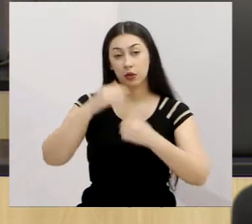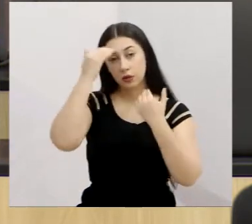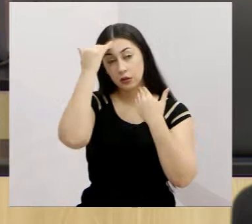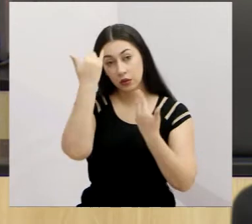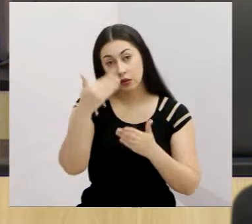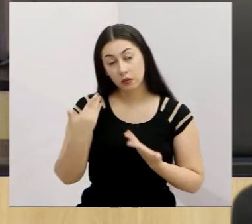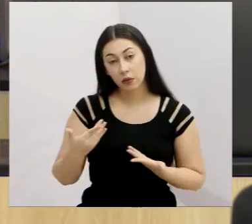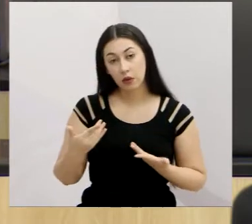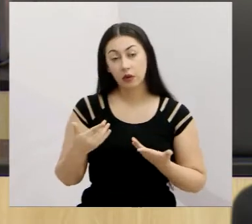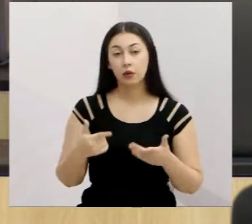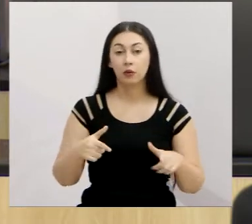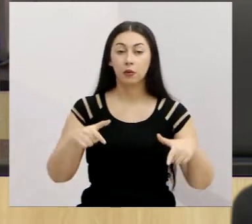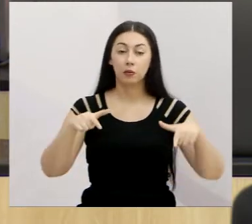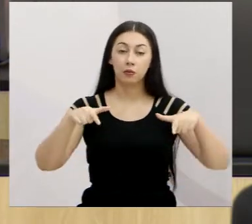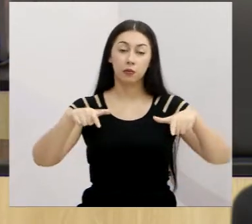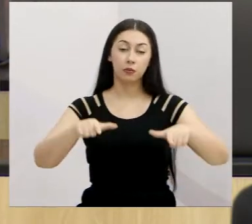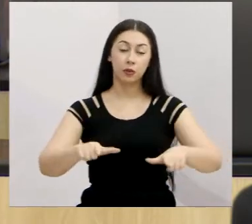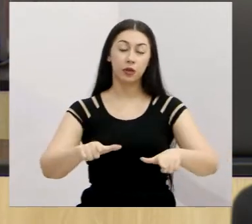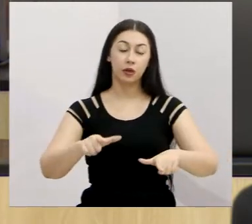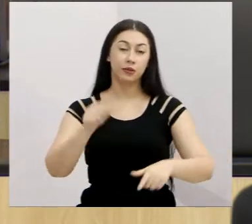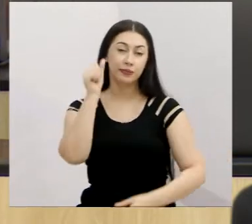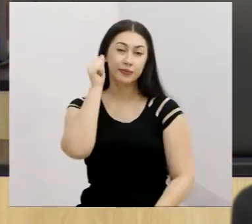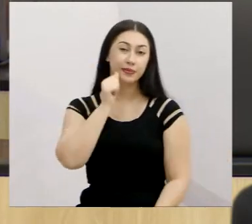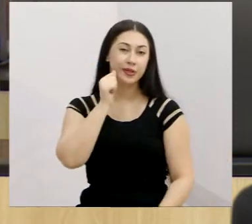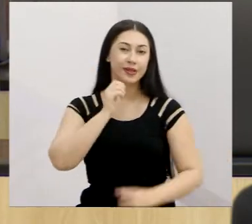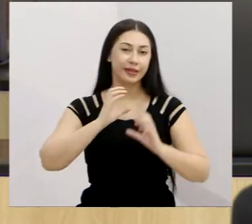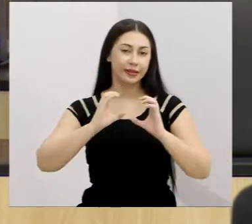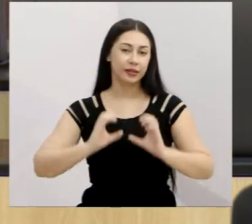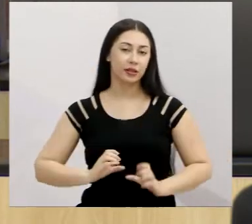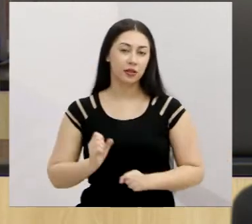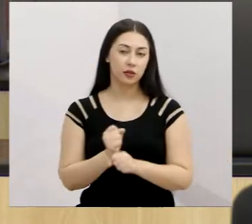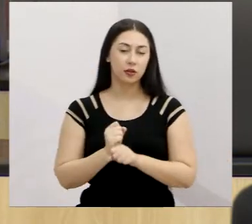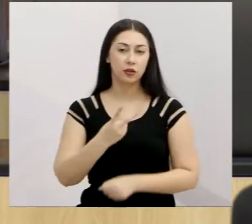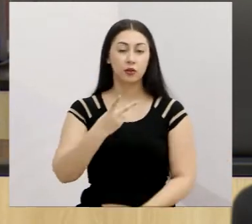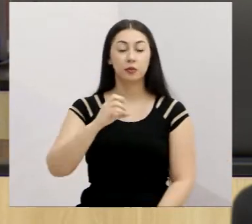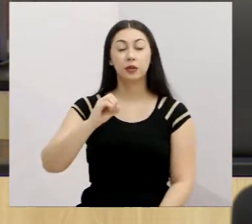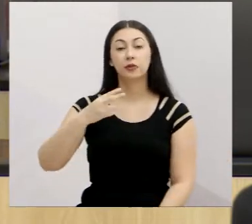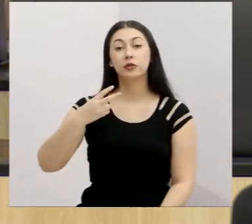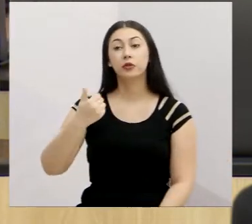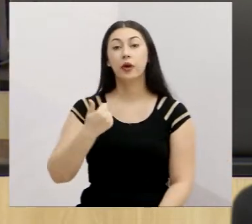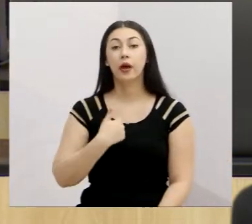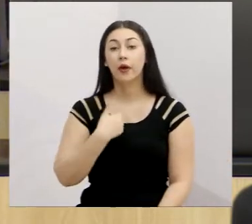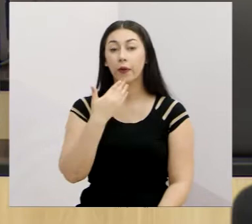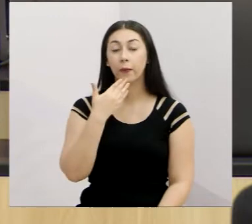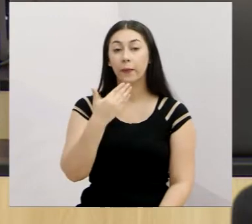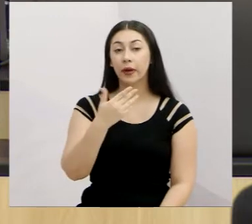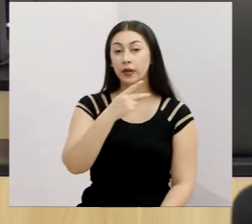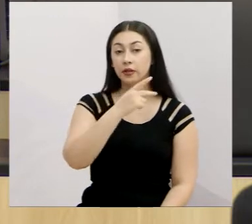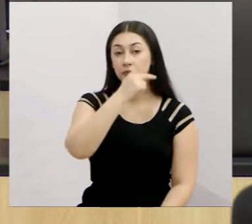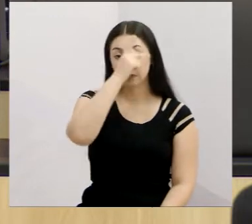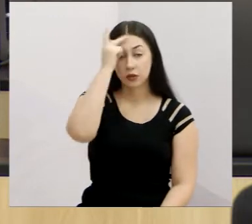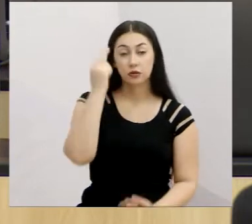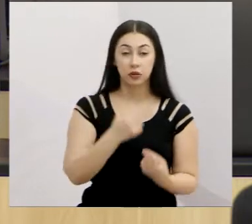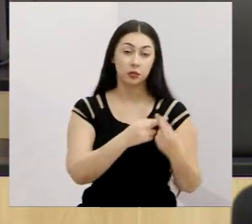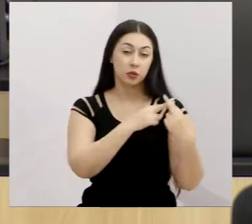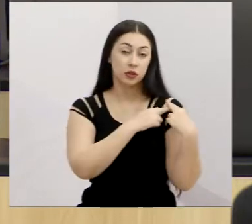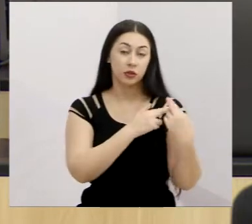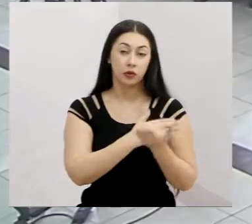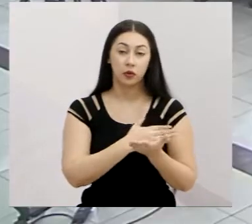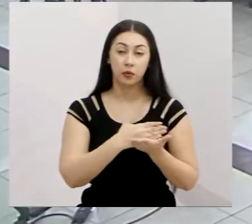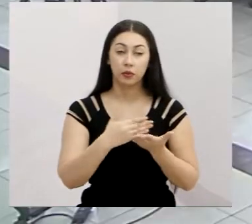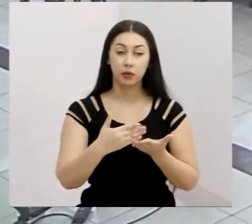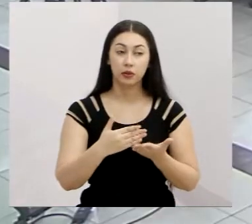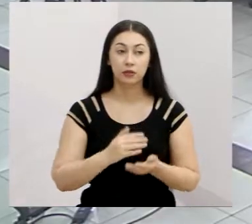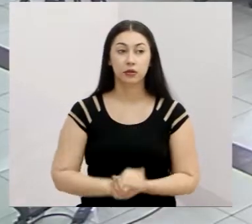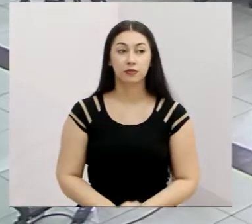diploma a mulher cidadão 2021 assim peça o cerimonial da casa que desempenho protocolo